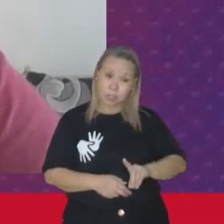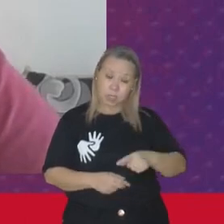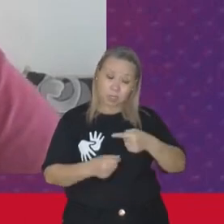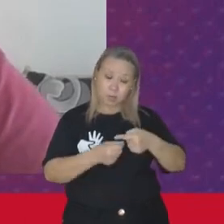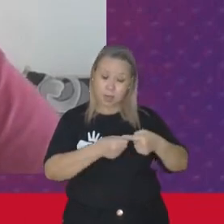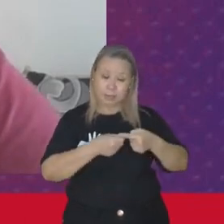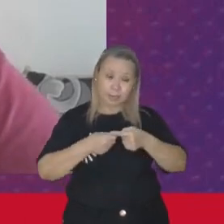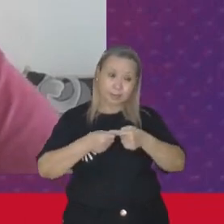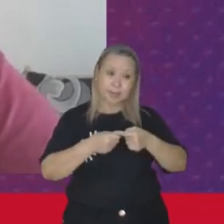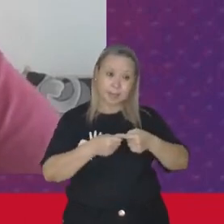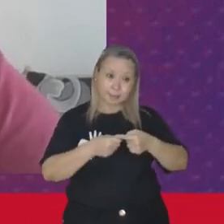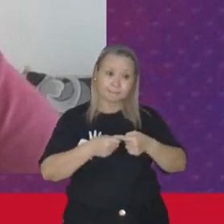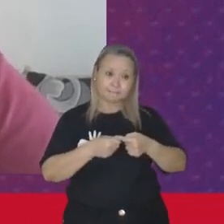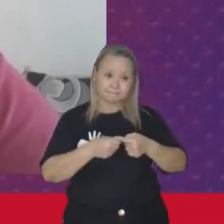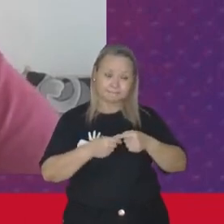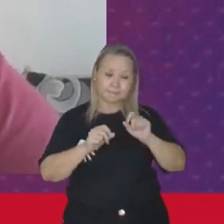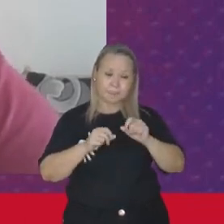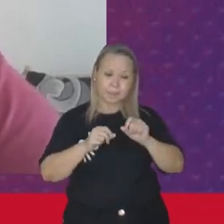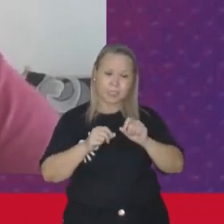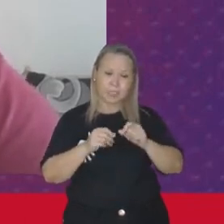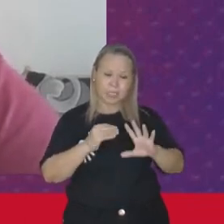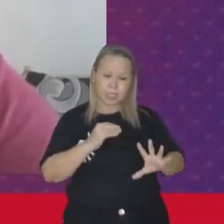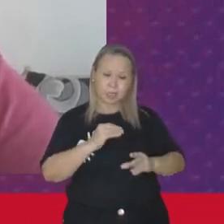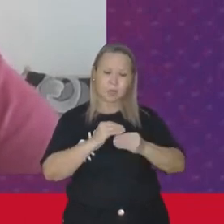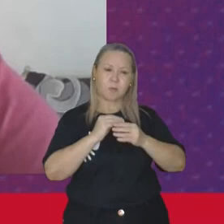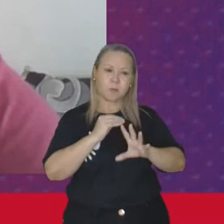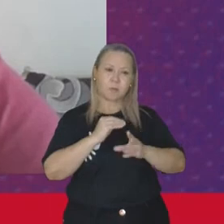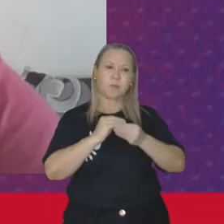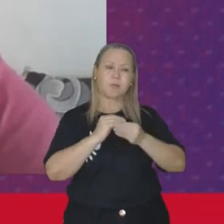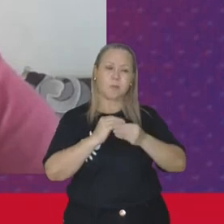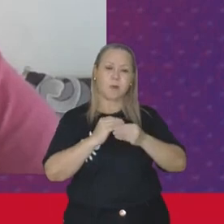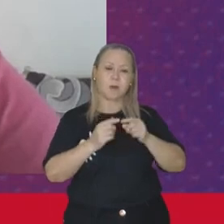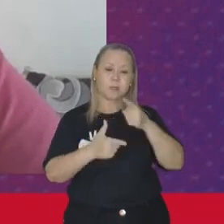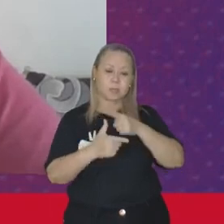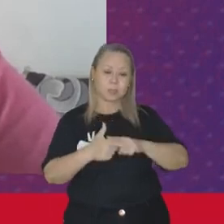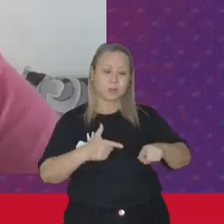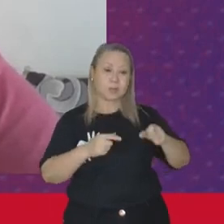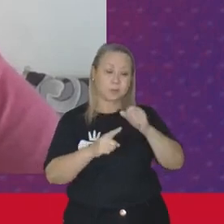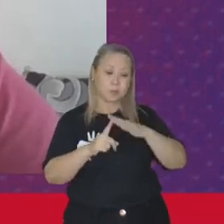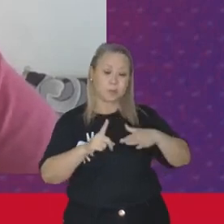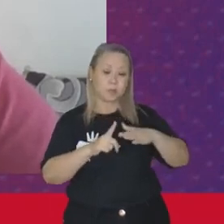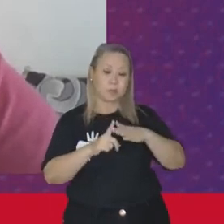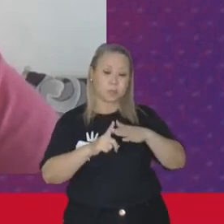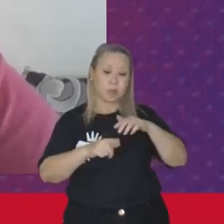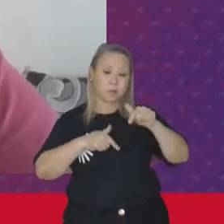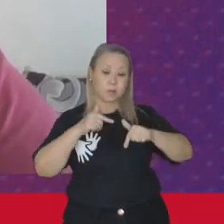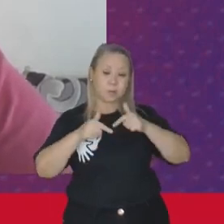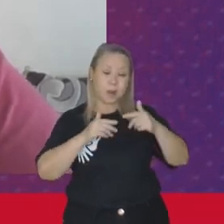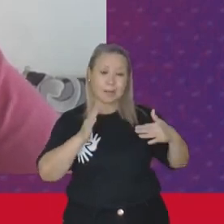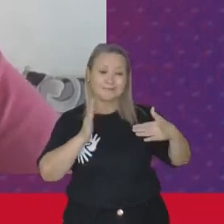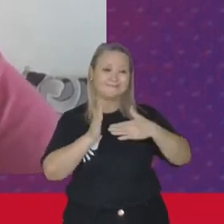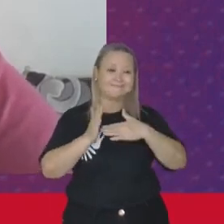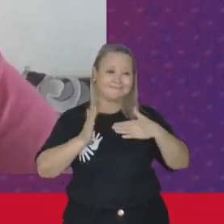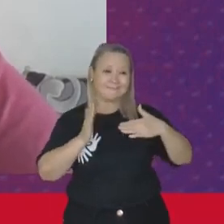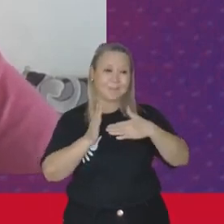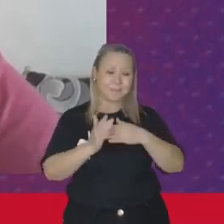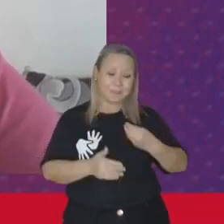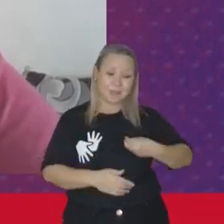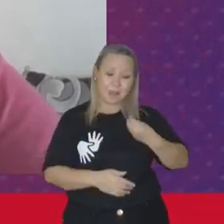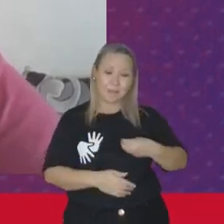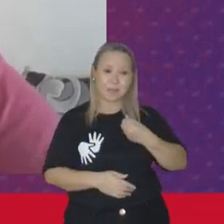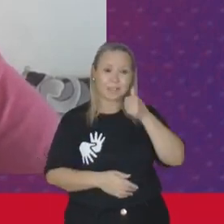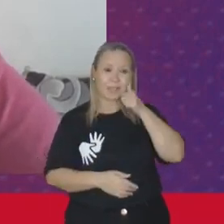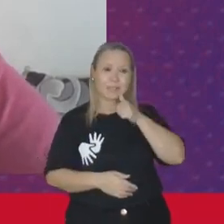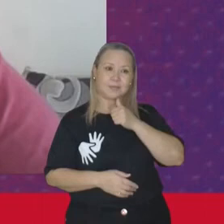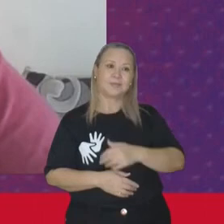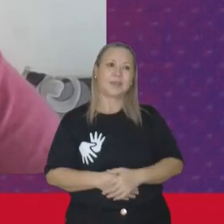cidade, que incorpora a divisão social do trabalho, limita a vida das